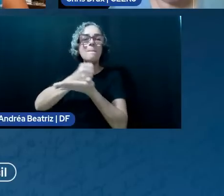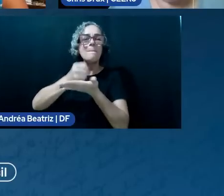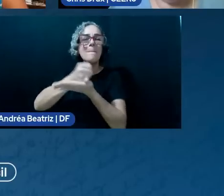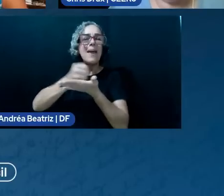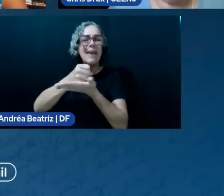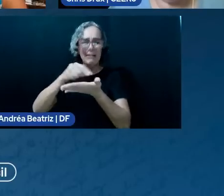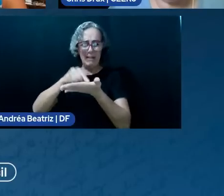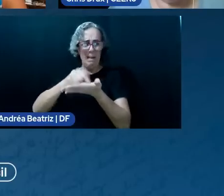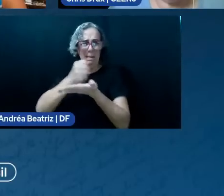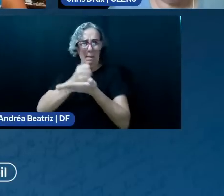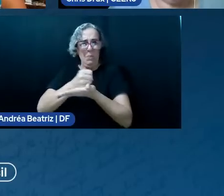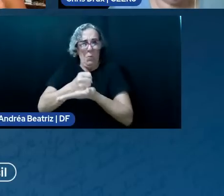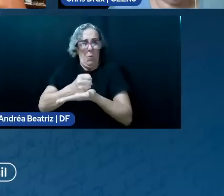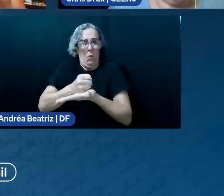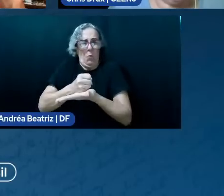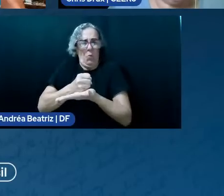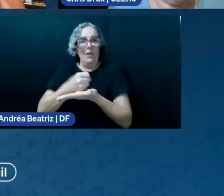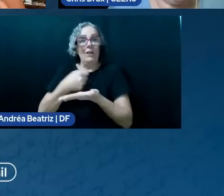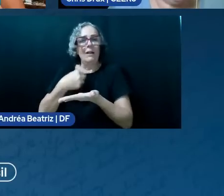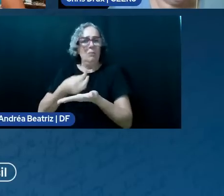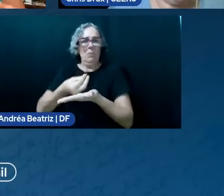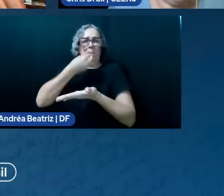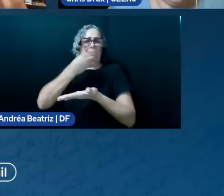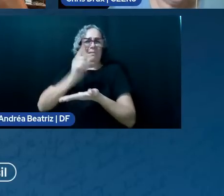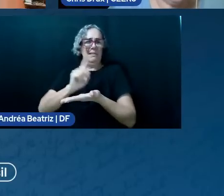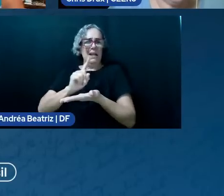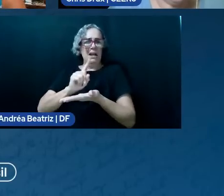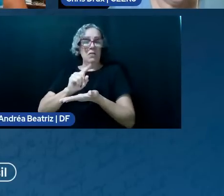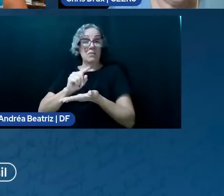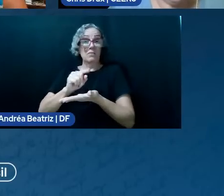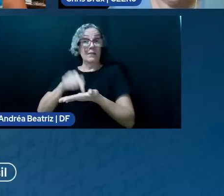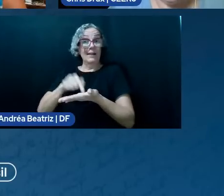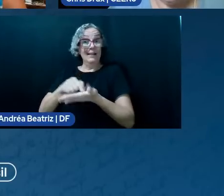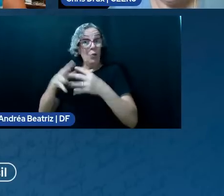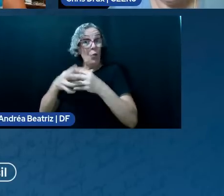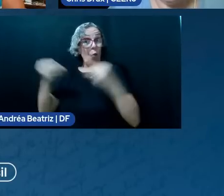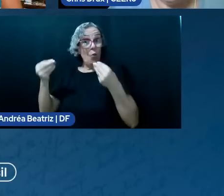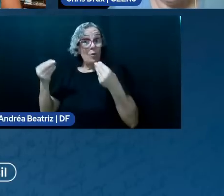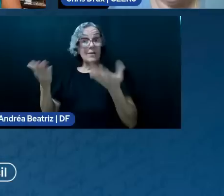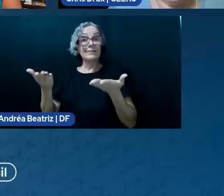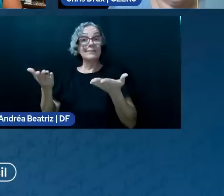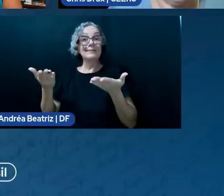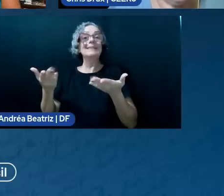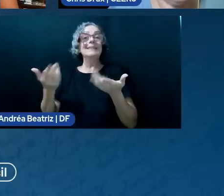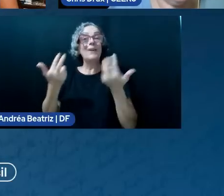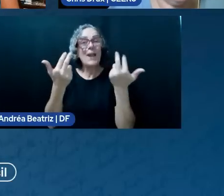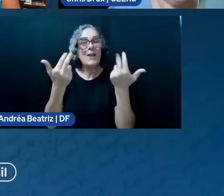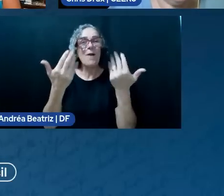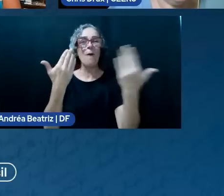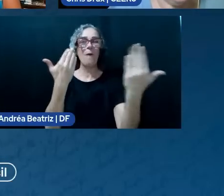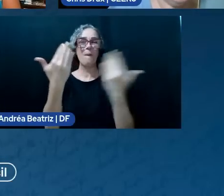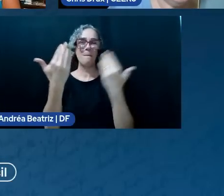resposta maravilhosa, elucidativa e tão significativa para a nossa reflexão.